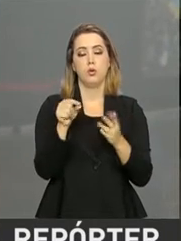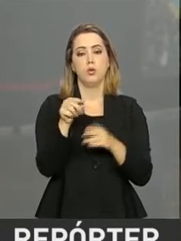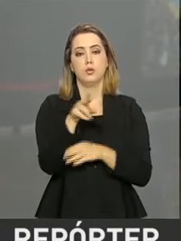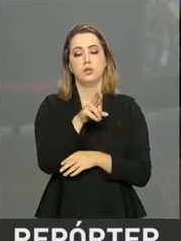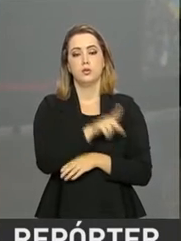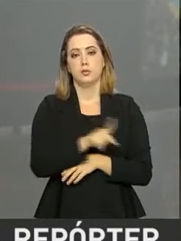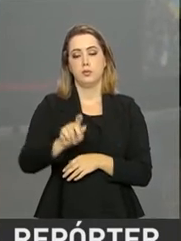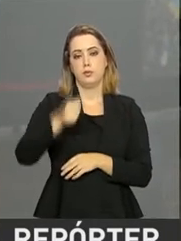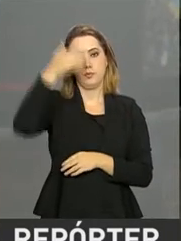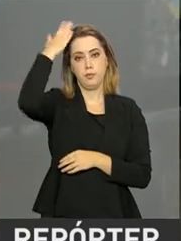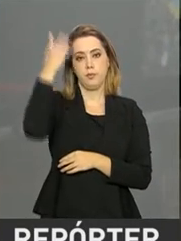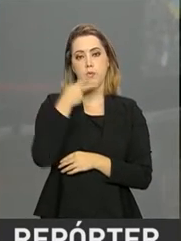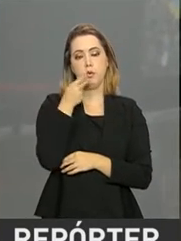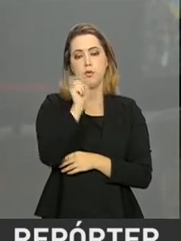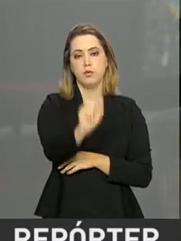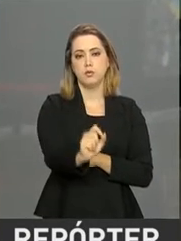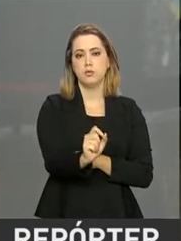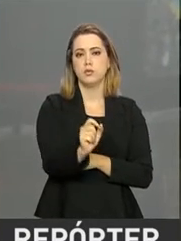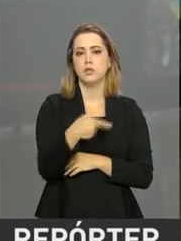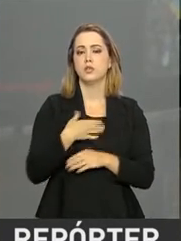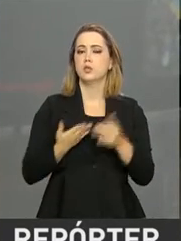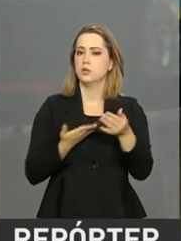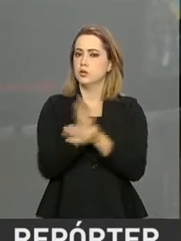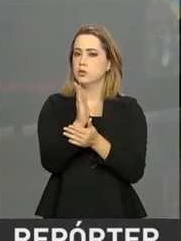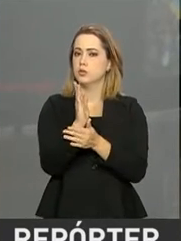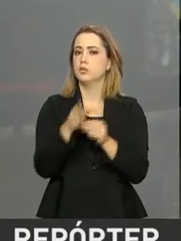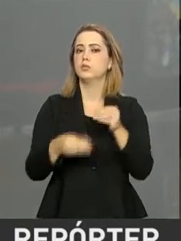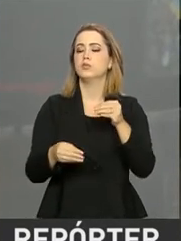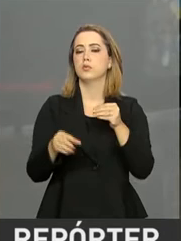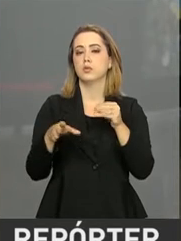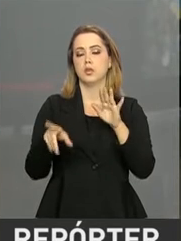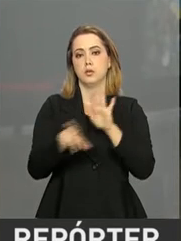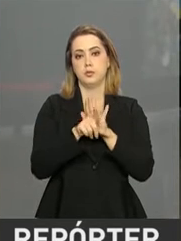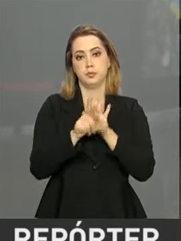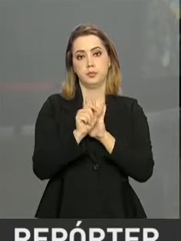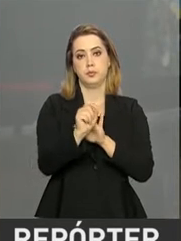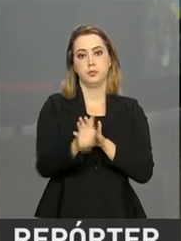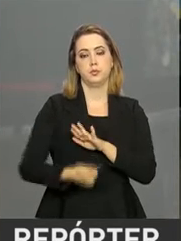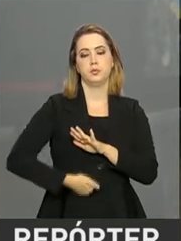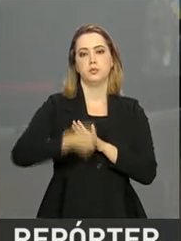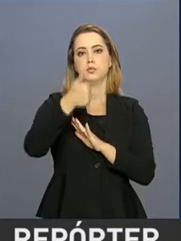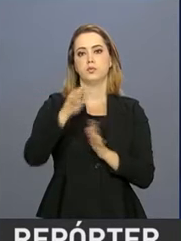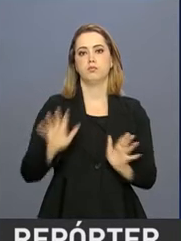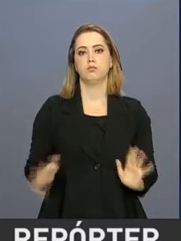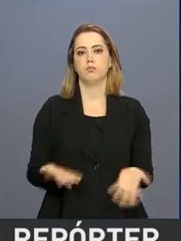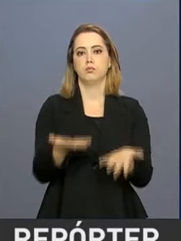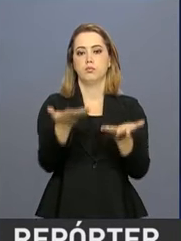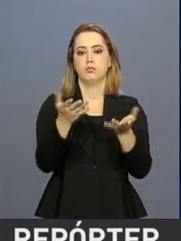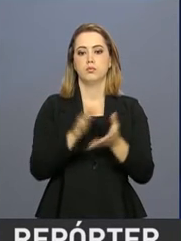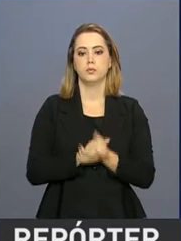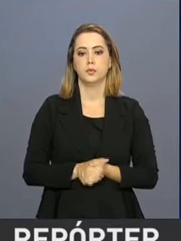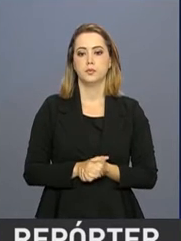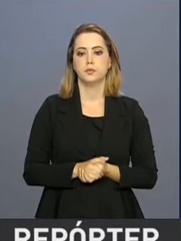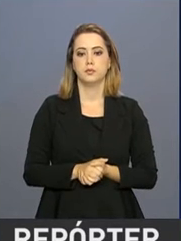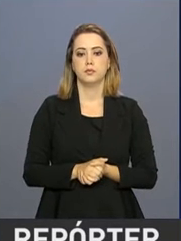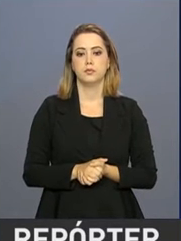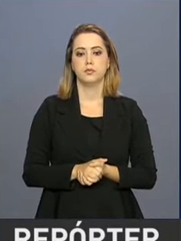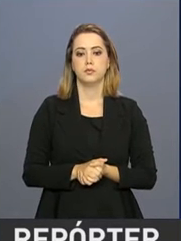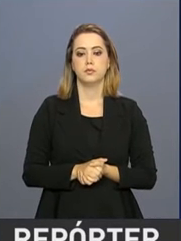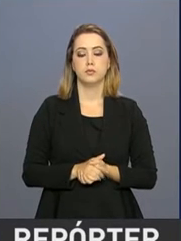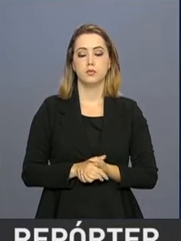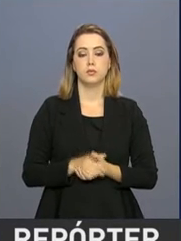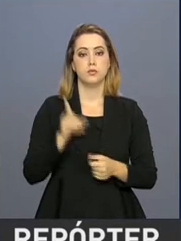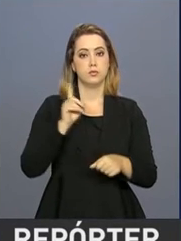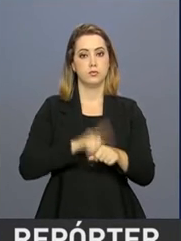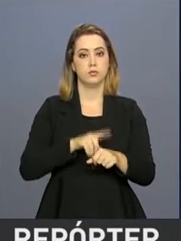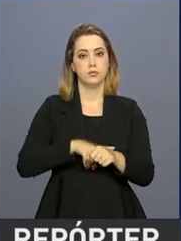michel temer disse que a aprovação do projeto vai ajudar na geração de emprego quando se pretende